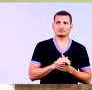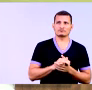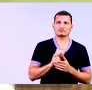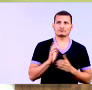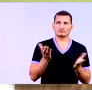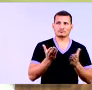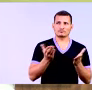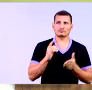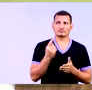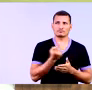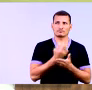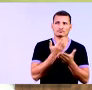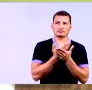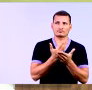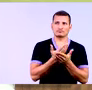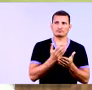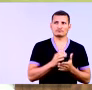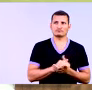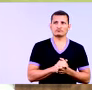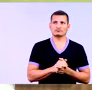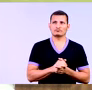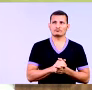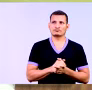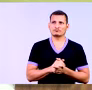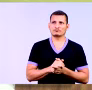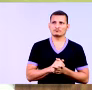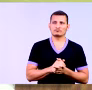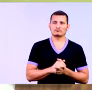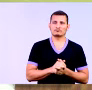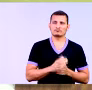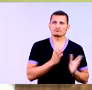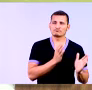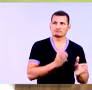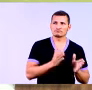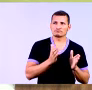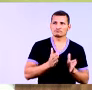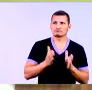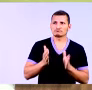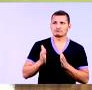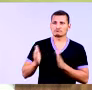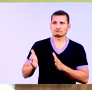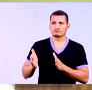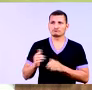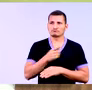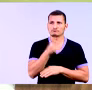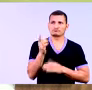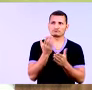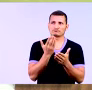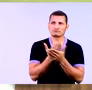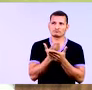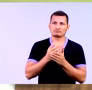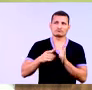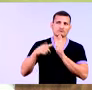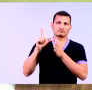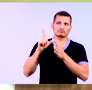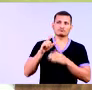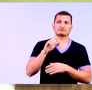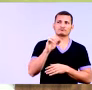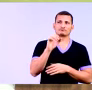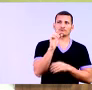vimos hoje foi uma sequência de comandos que vocês já estudaram anteriormente, com os comandos